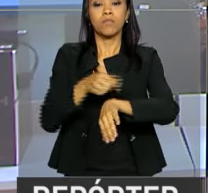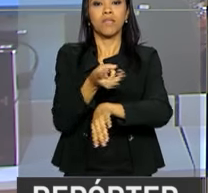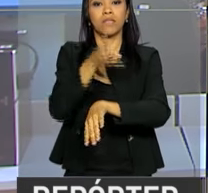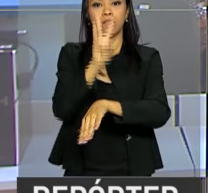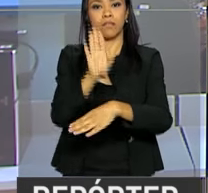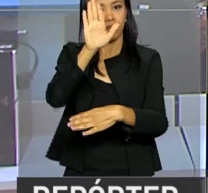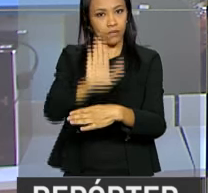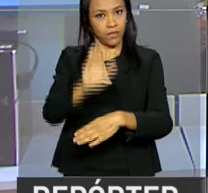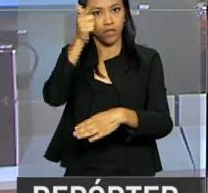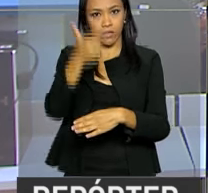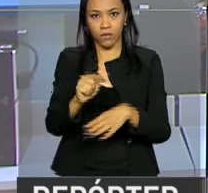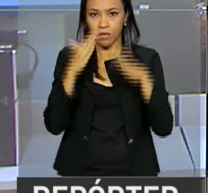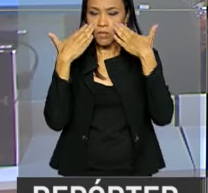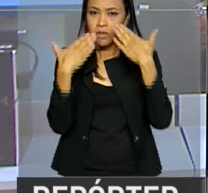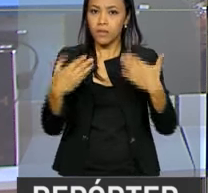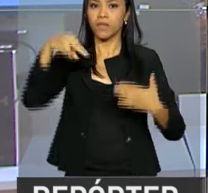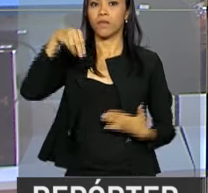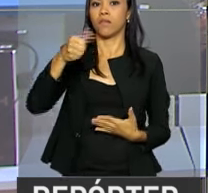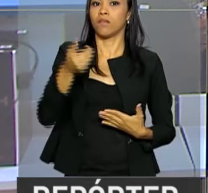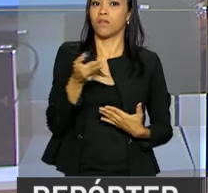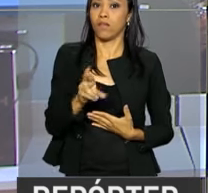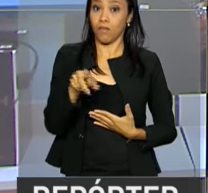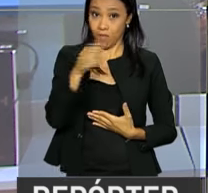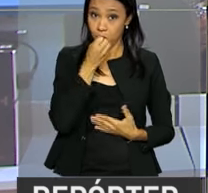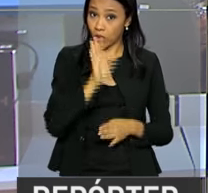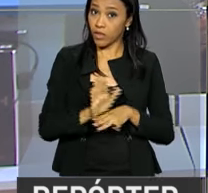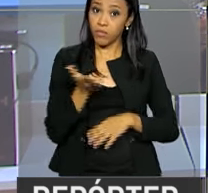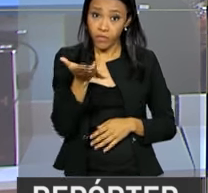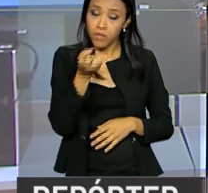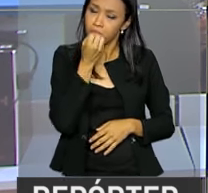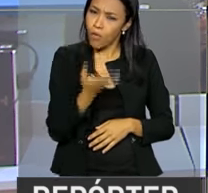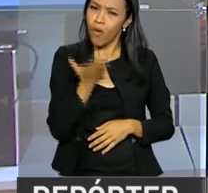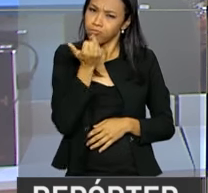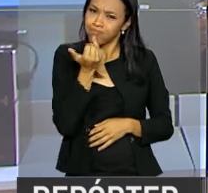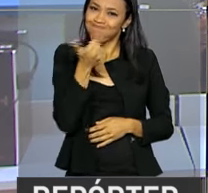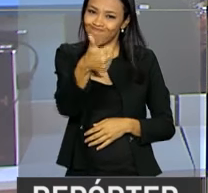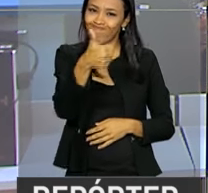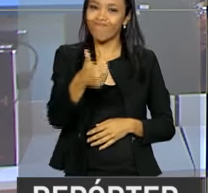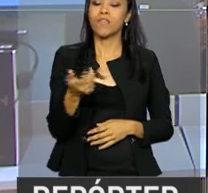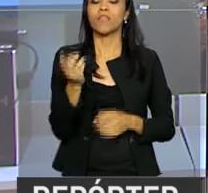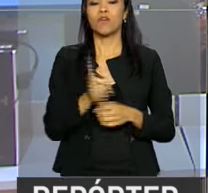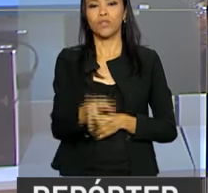na próxima edição do Repórter NBR. Uma boa tarde para você, um bom almoço e